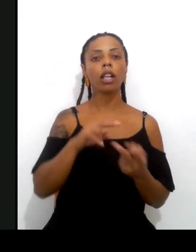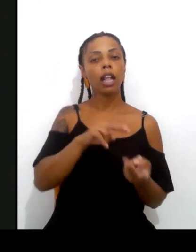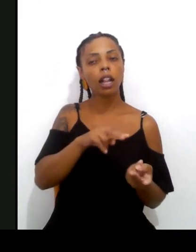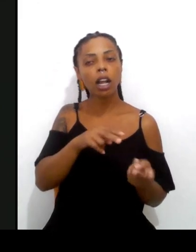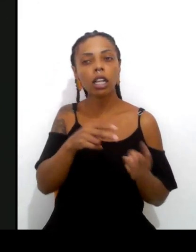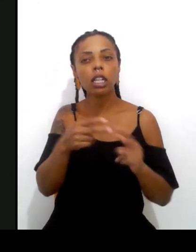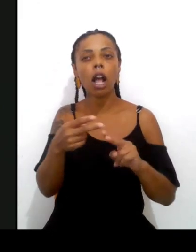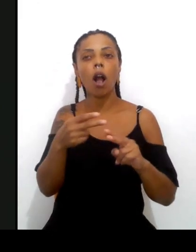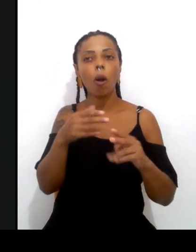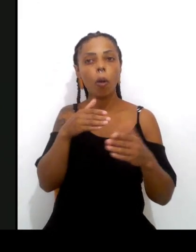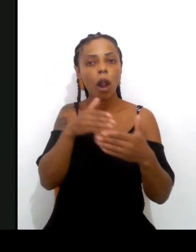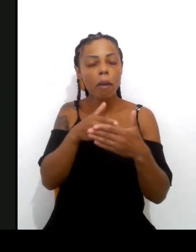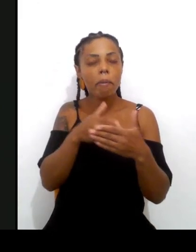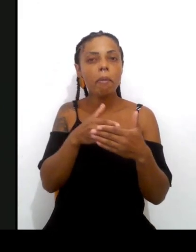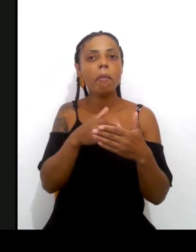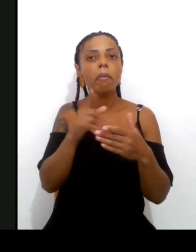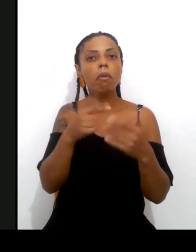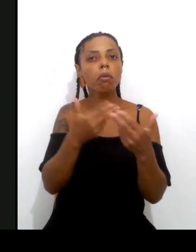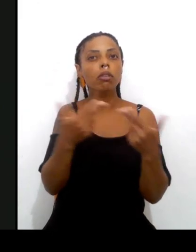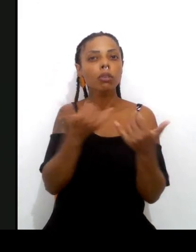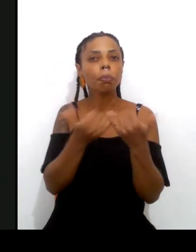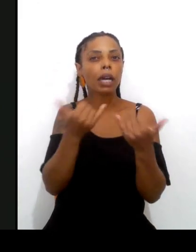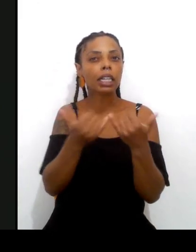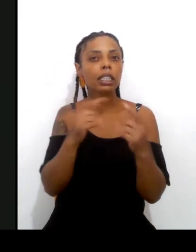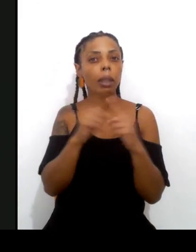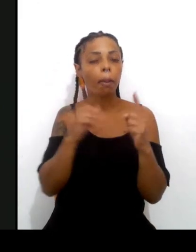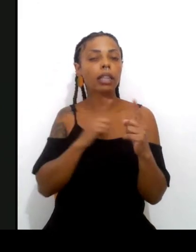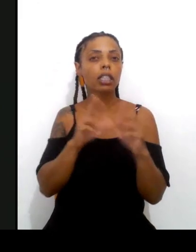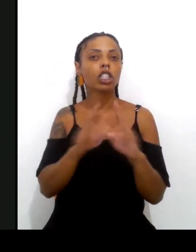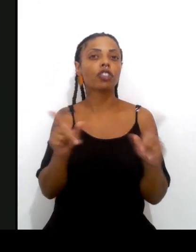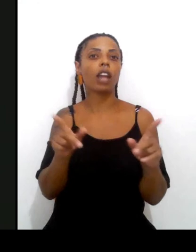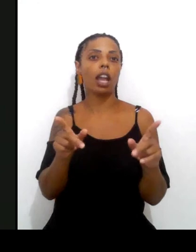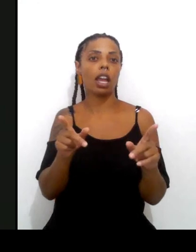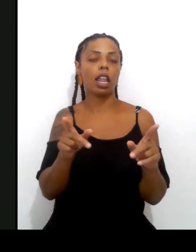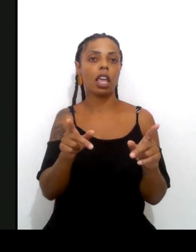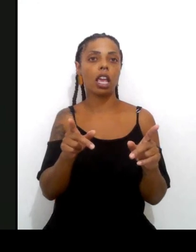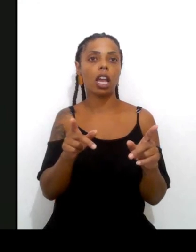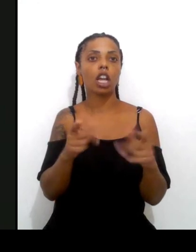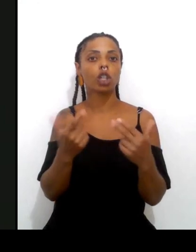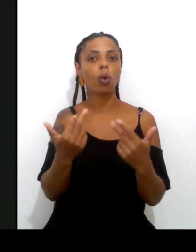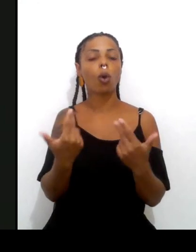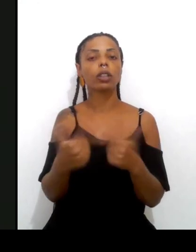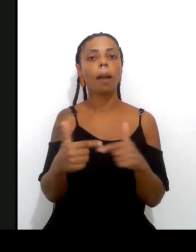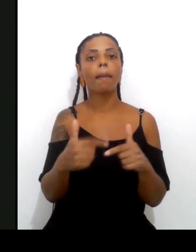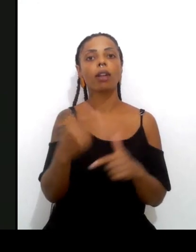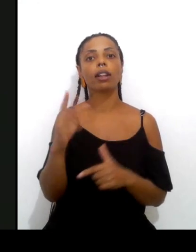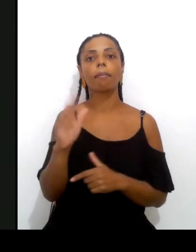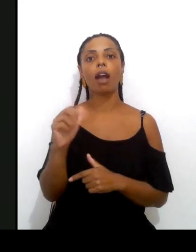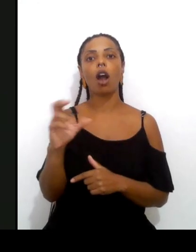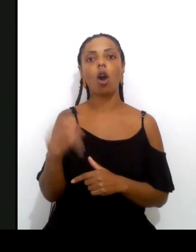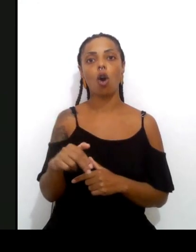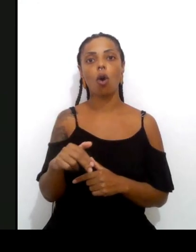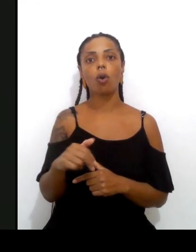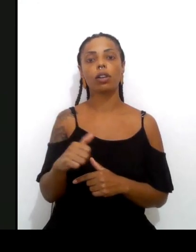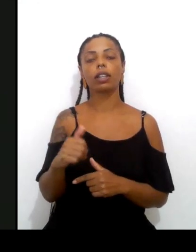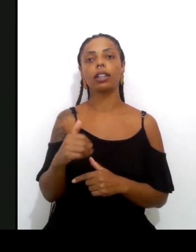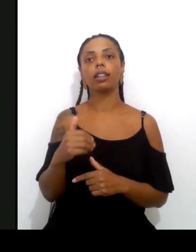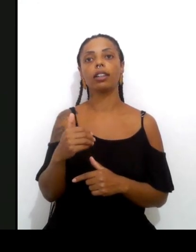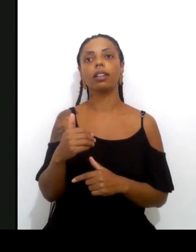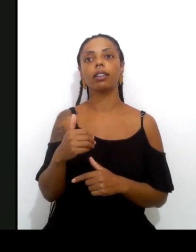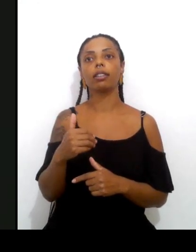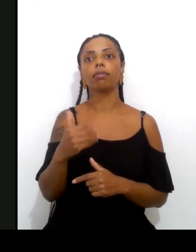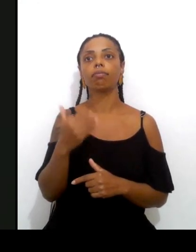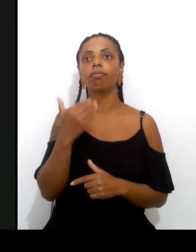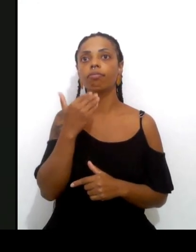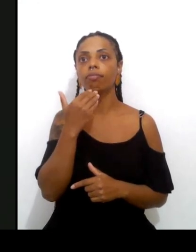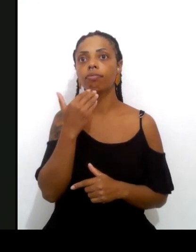algo parecido mas também diferente em uma obra como a de bacon que evoca Londres por exemplo em comparação com uma obra que